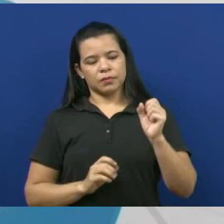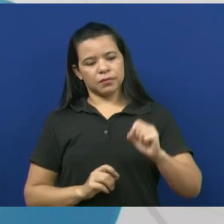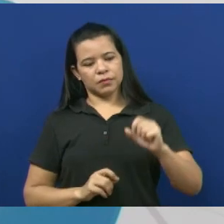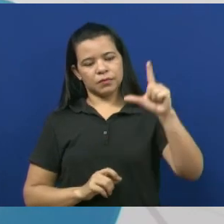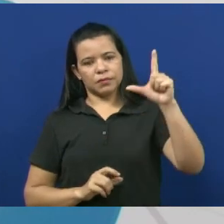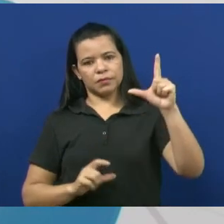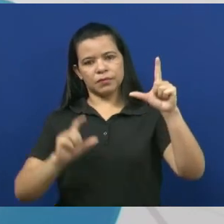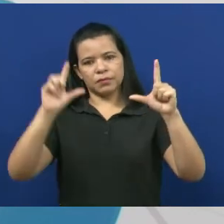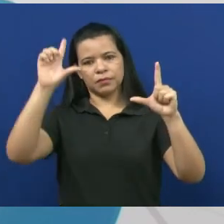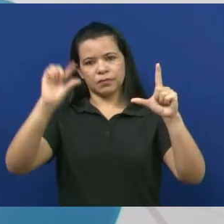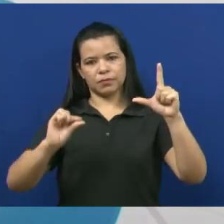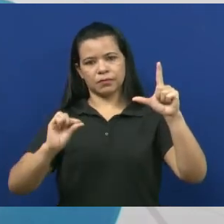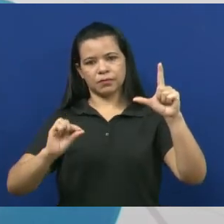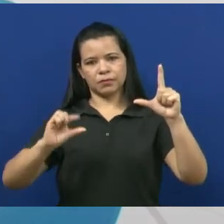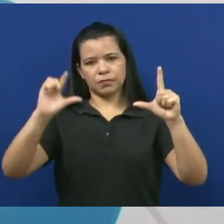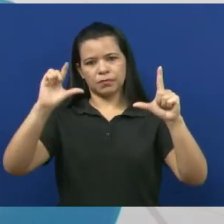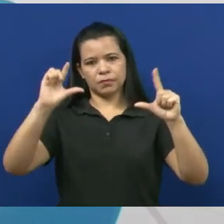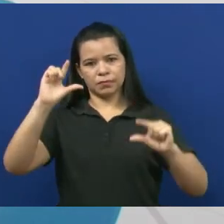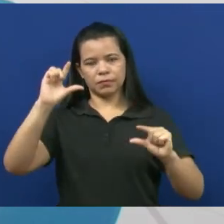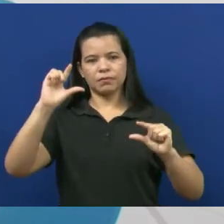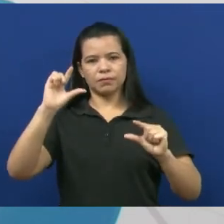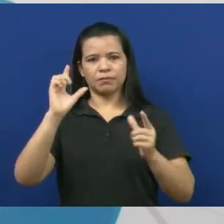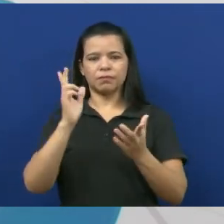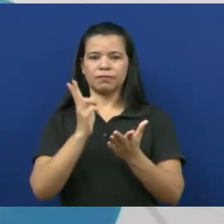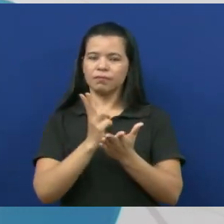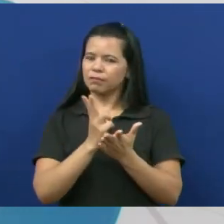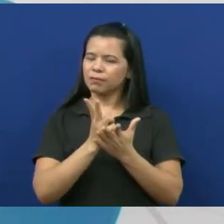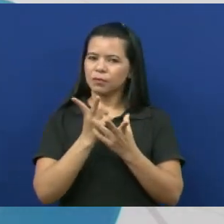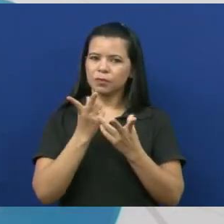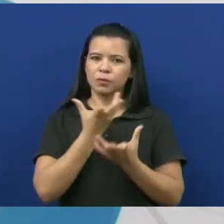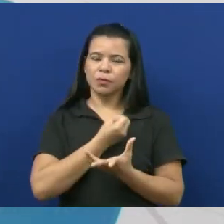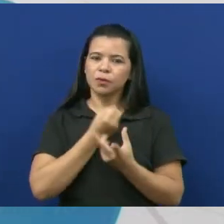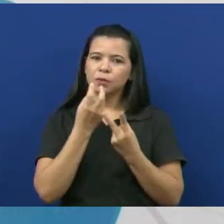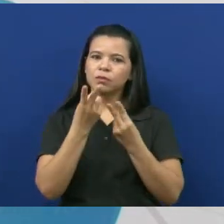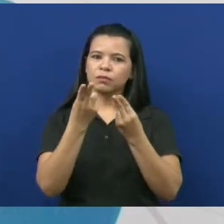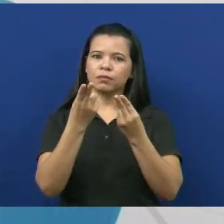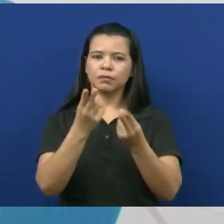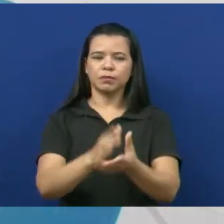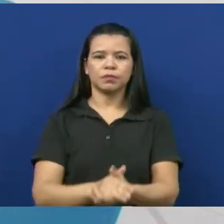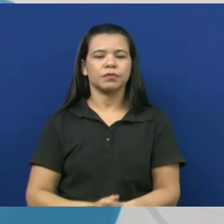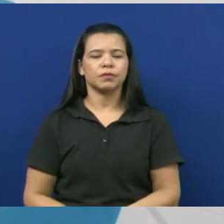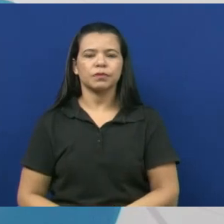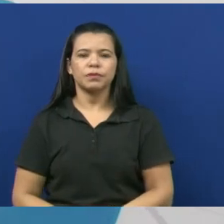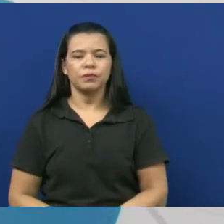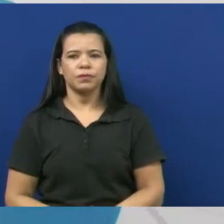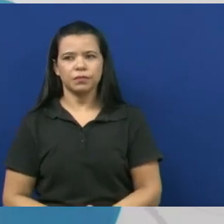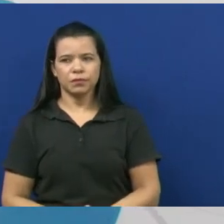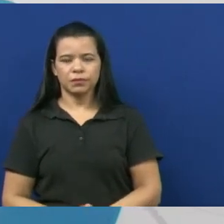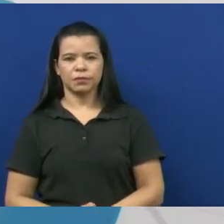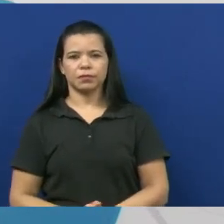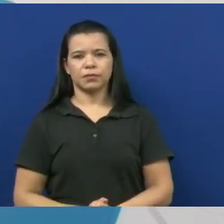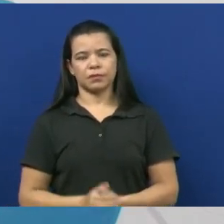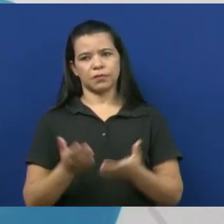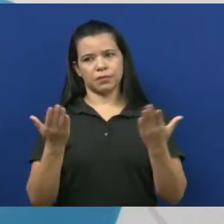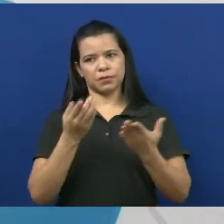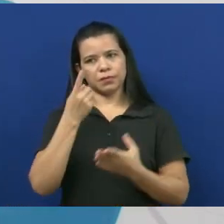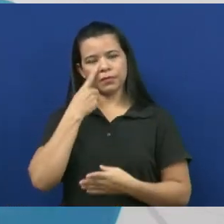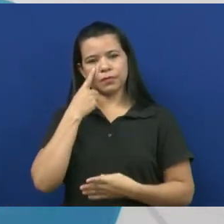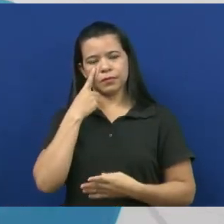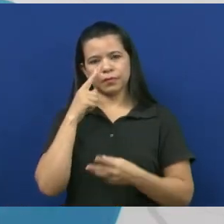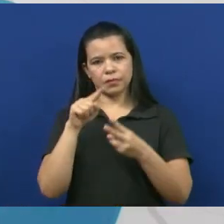decrescem de maneira contrária, só que proporcionalmente. Agora vamos analisar aí duas tabelas que